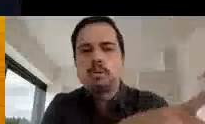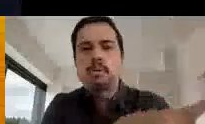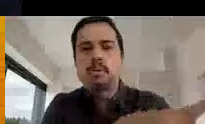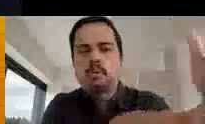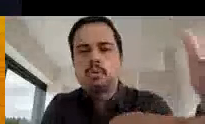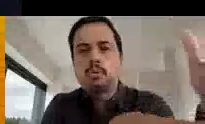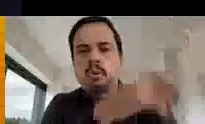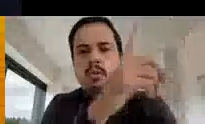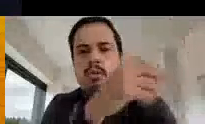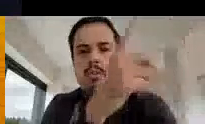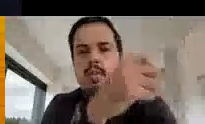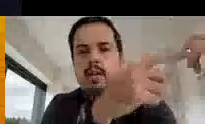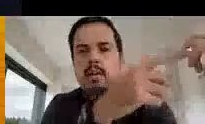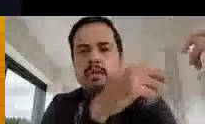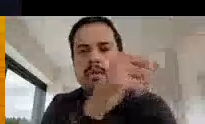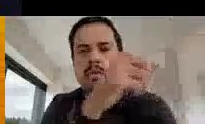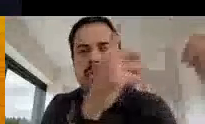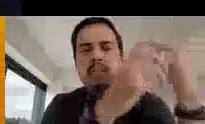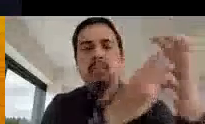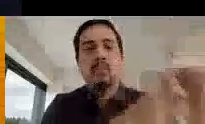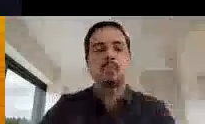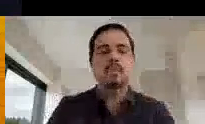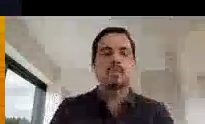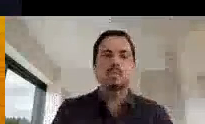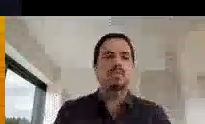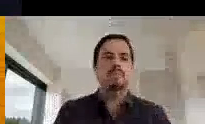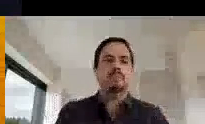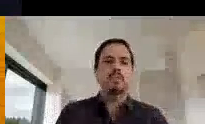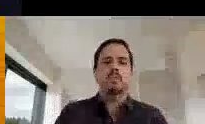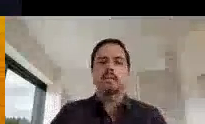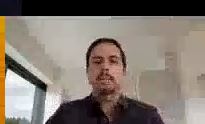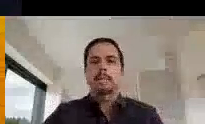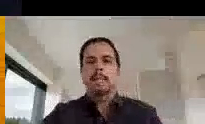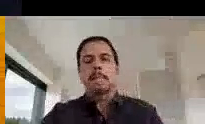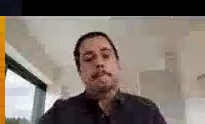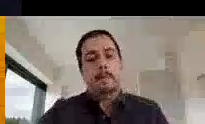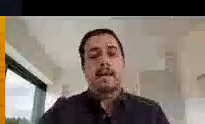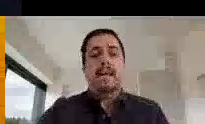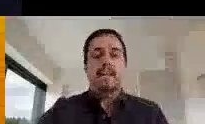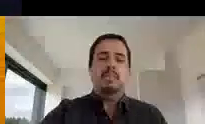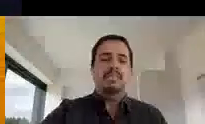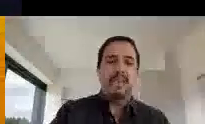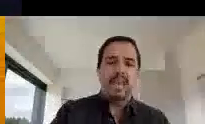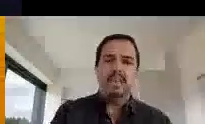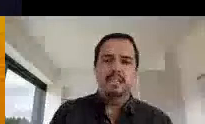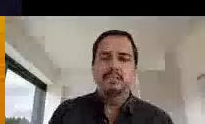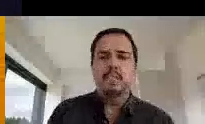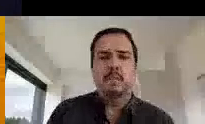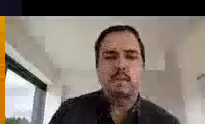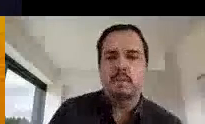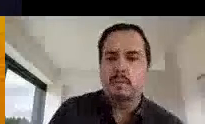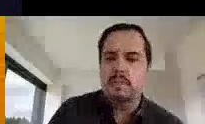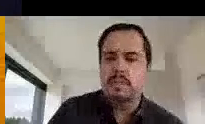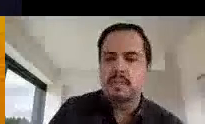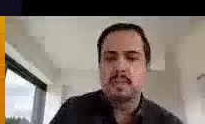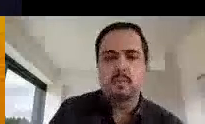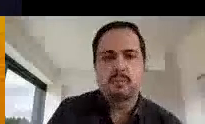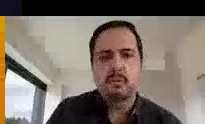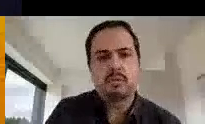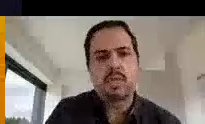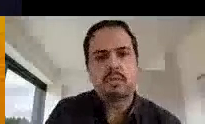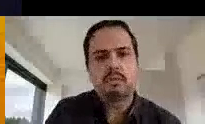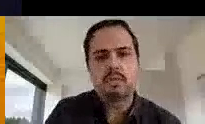comportamentos, outros novos comportamentos do consumidor que se aceleram em 2, 3 anos, tem uma mudança de curva absurda. Então, aí você se ferra de verde e